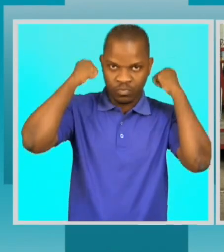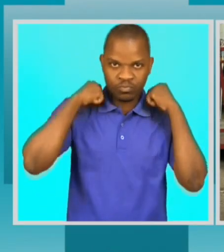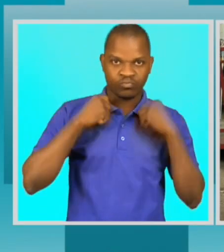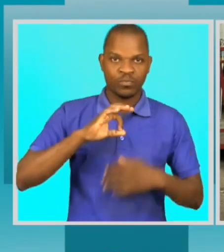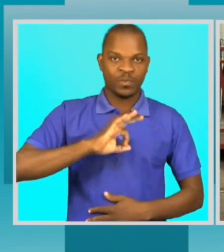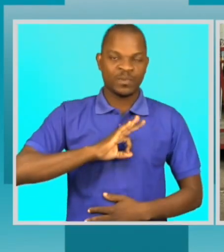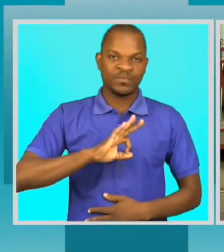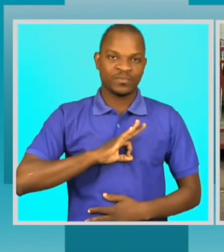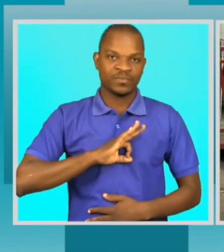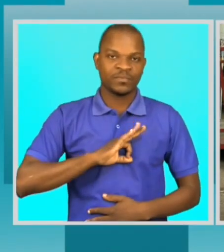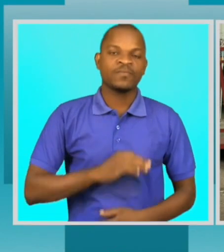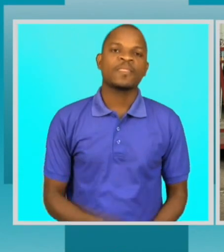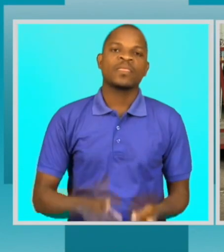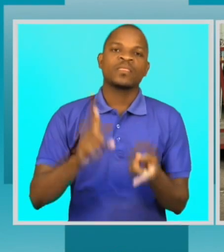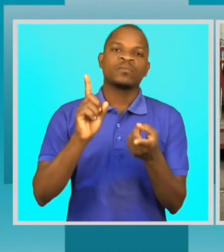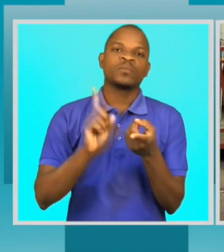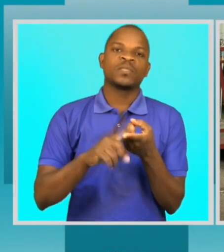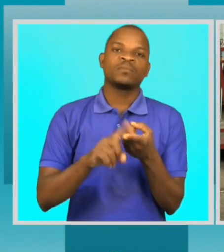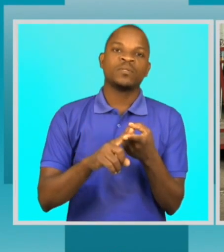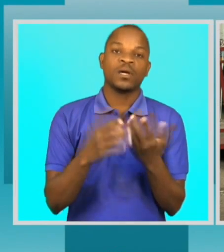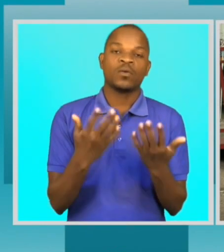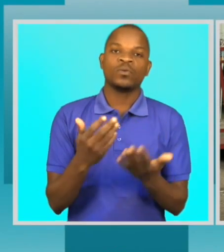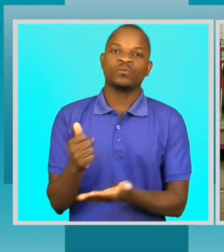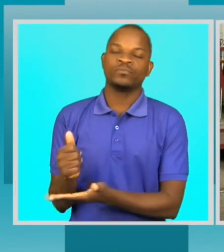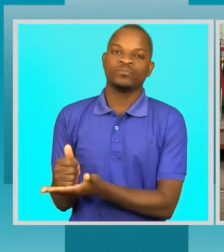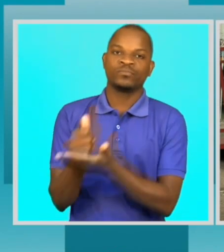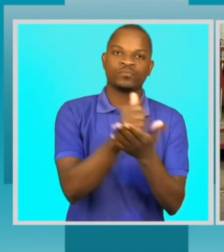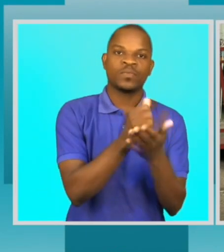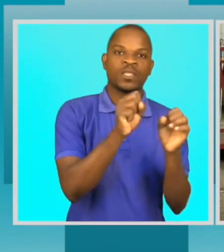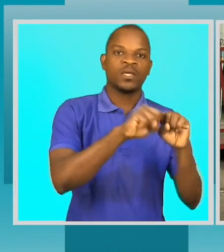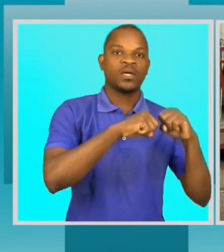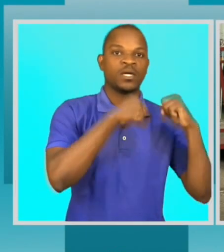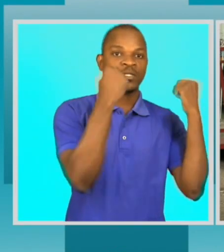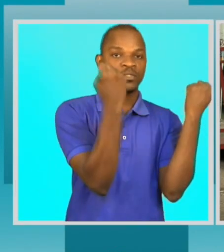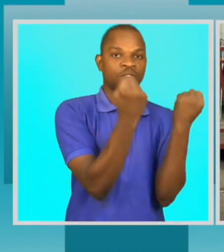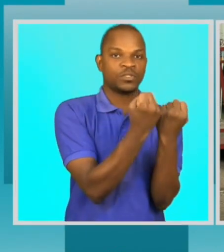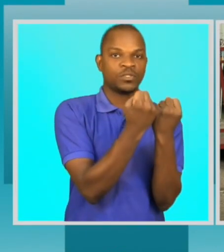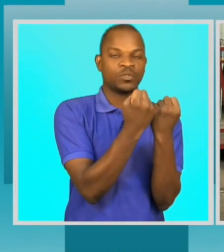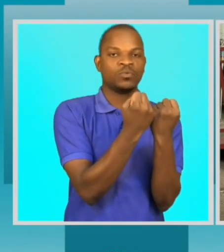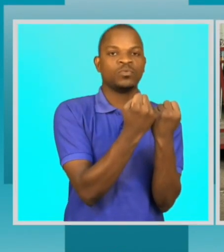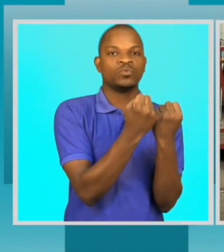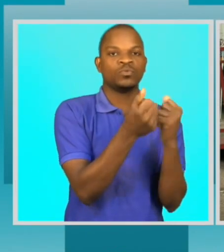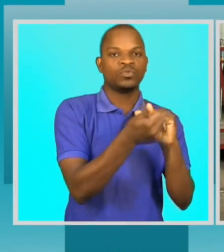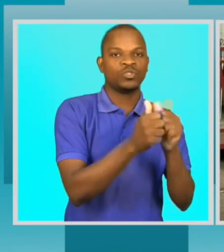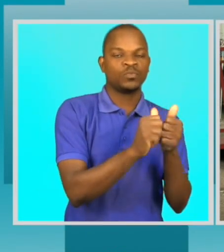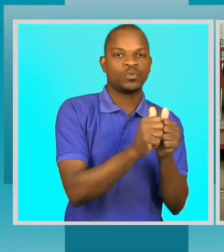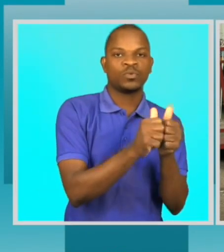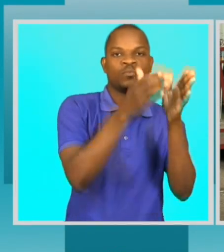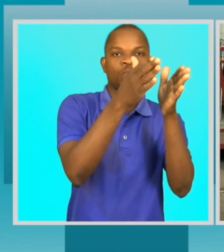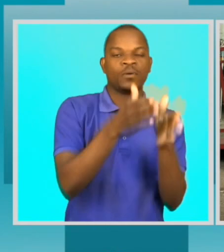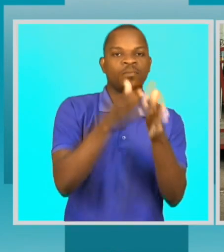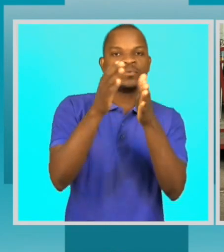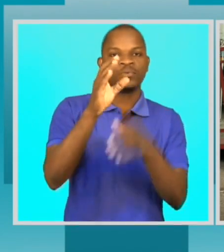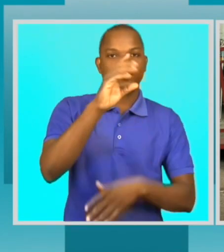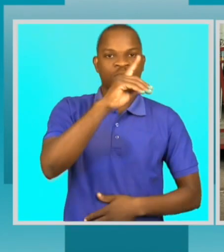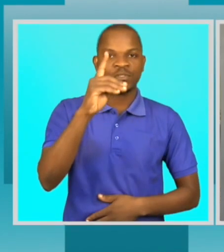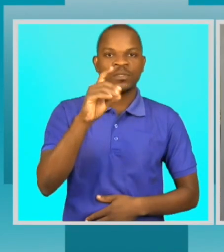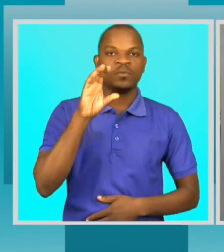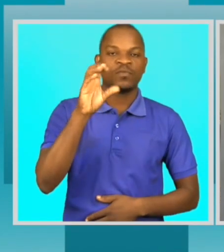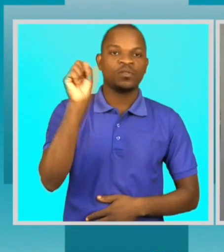neste momento, está também a apoiar a Associação Provincial Desporto para Pessoas com Deficiência de Sofala e do